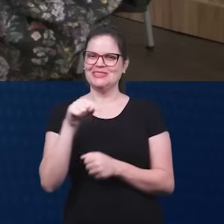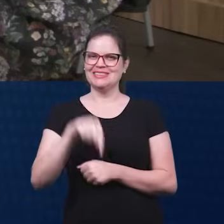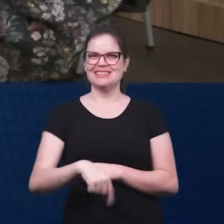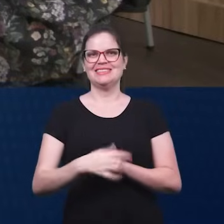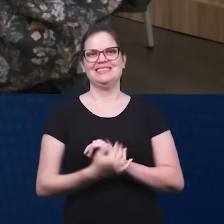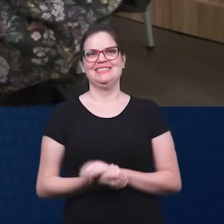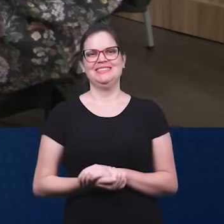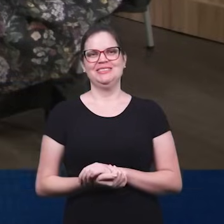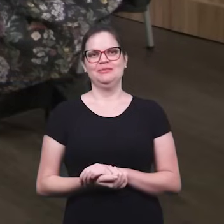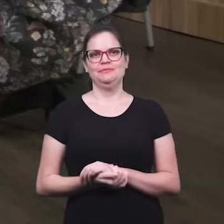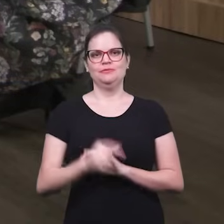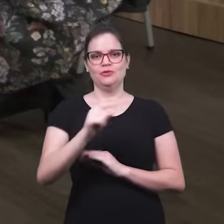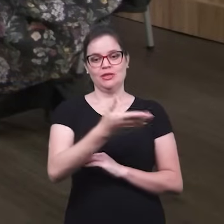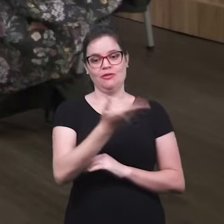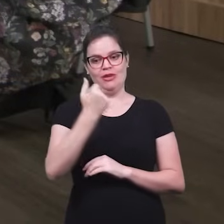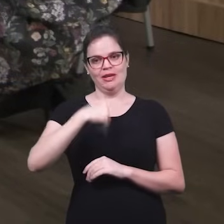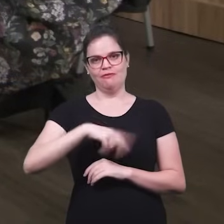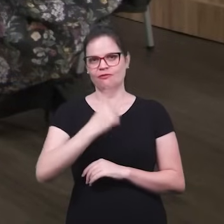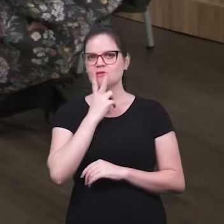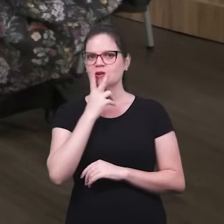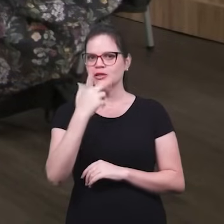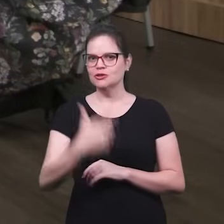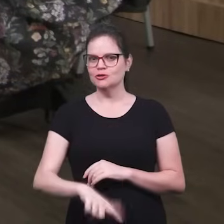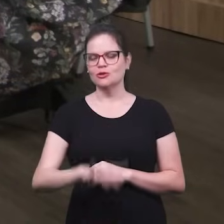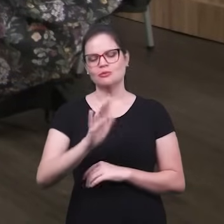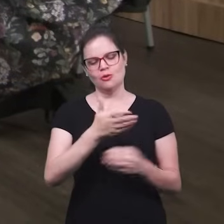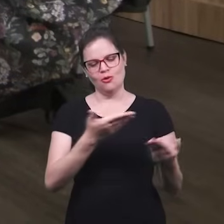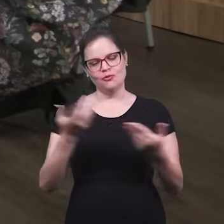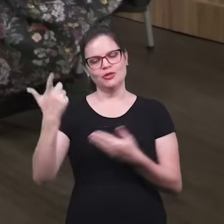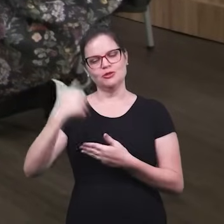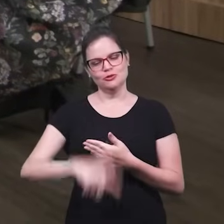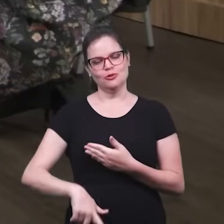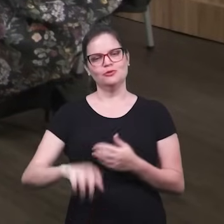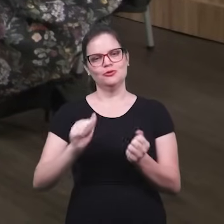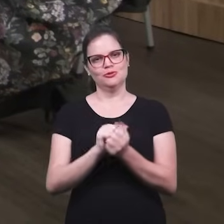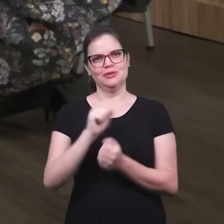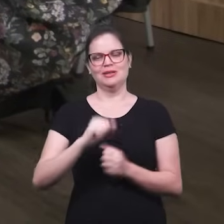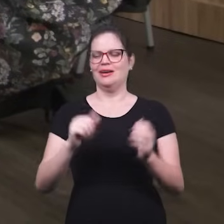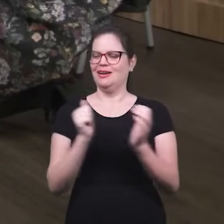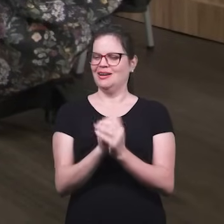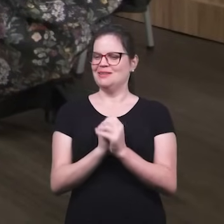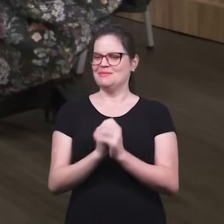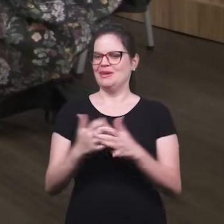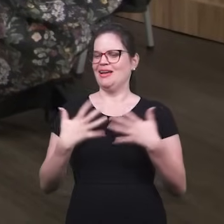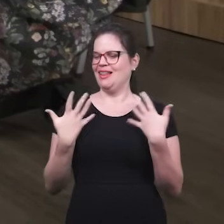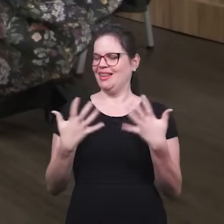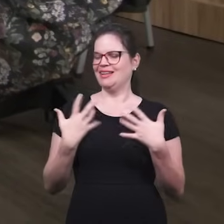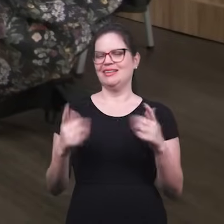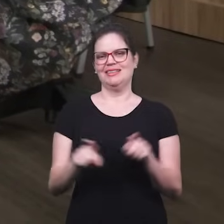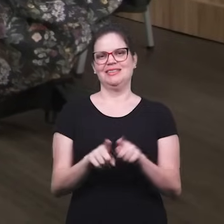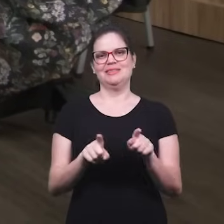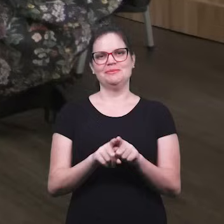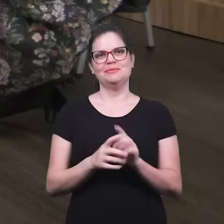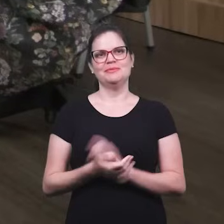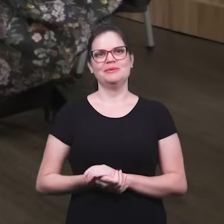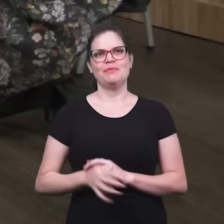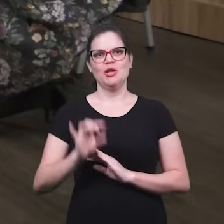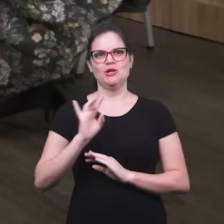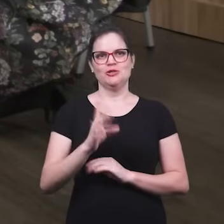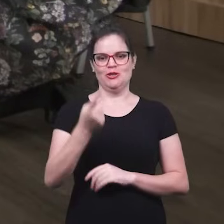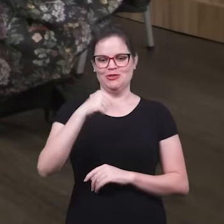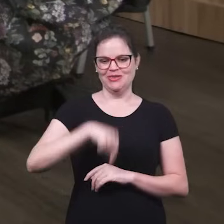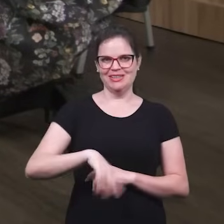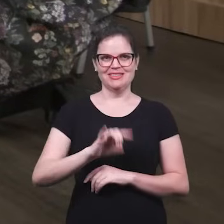foi minha. Vindo à Vitória, já é nosso convidado para estar junto conosco. Amém. Para mim foi uma alegria. Era o meu sonho vir